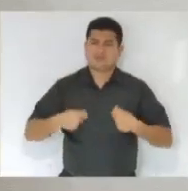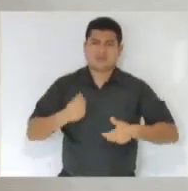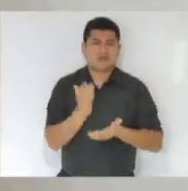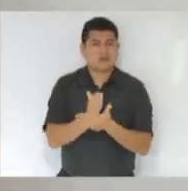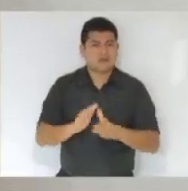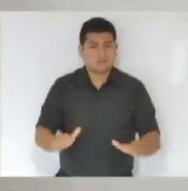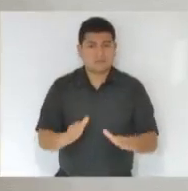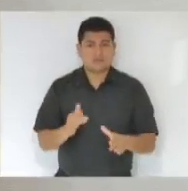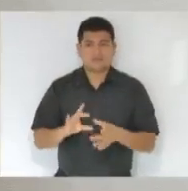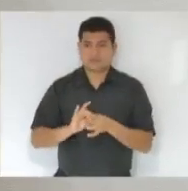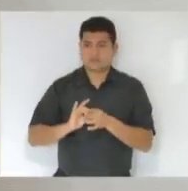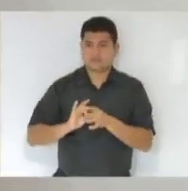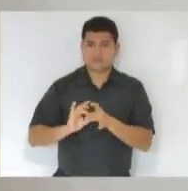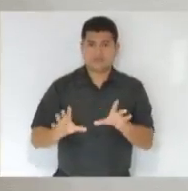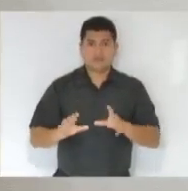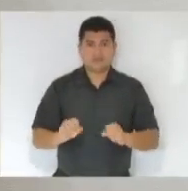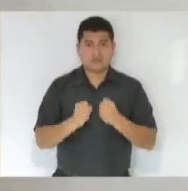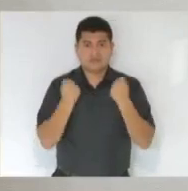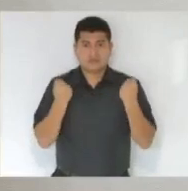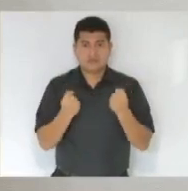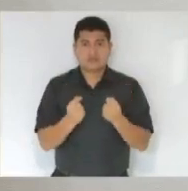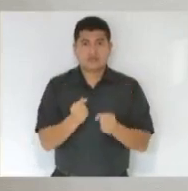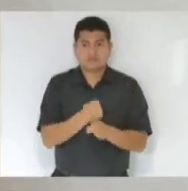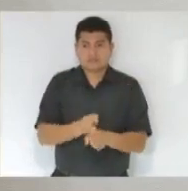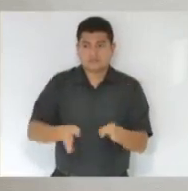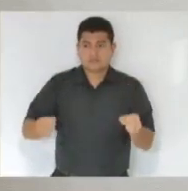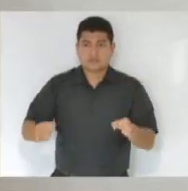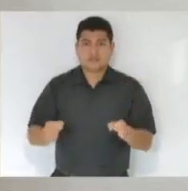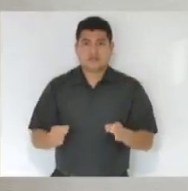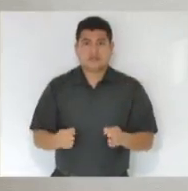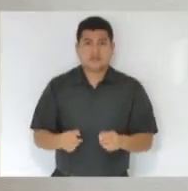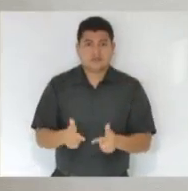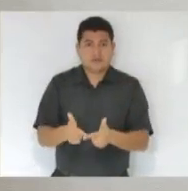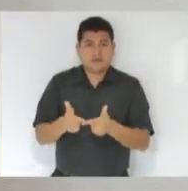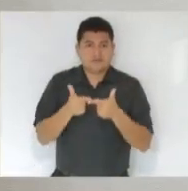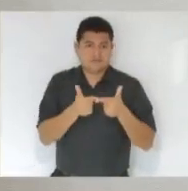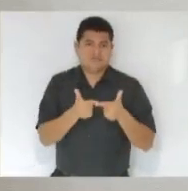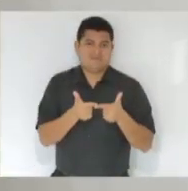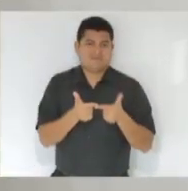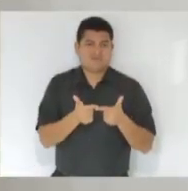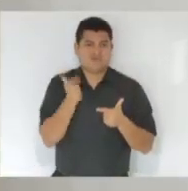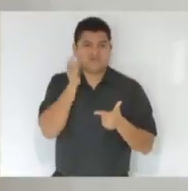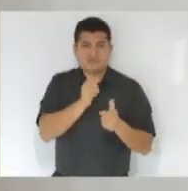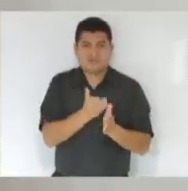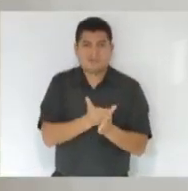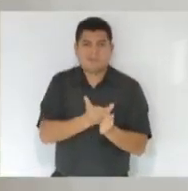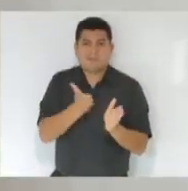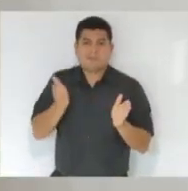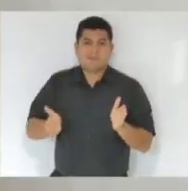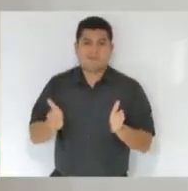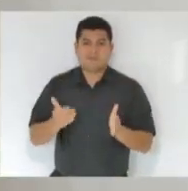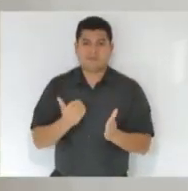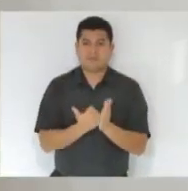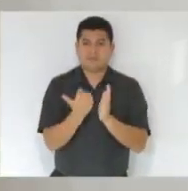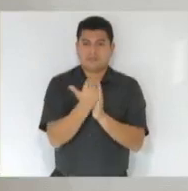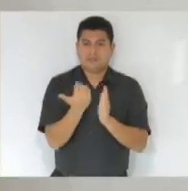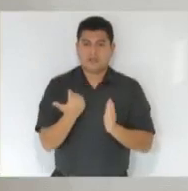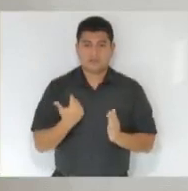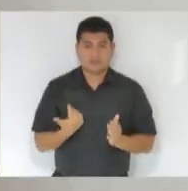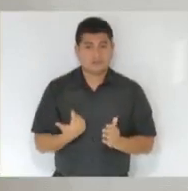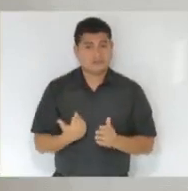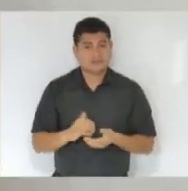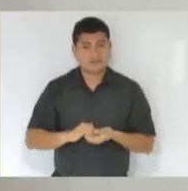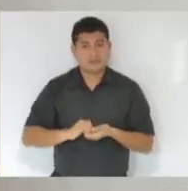e votar pela expansão dos prazos de validade de alvarás. Se posicionar de forma contrária à criação de burocracias.